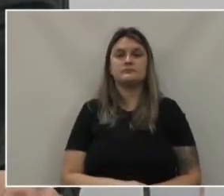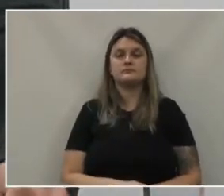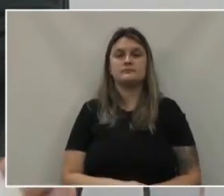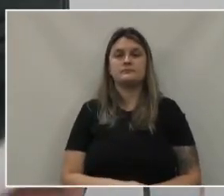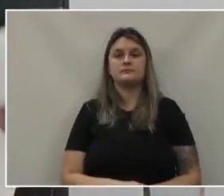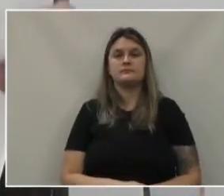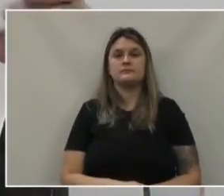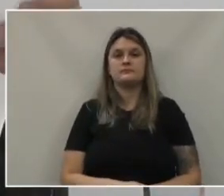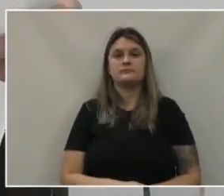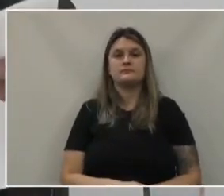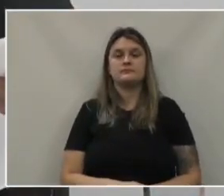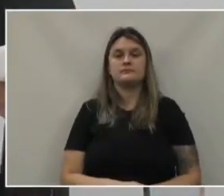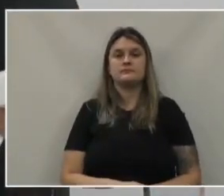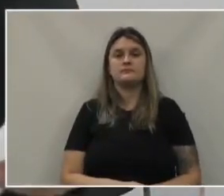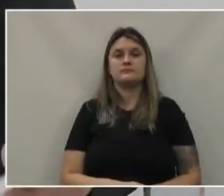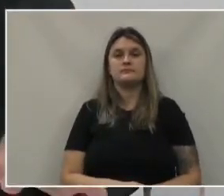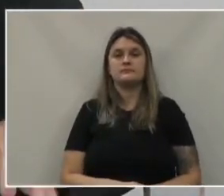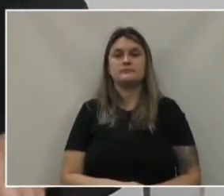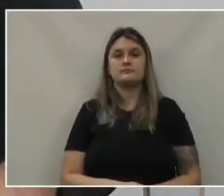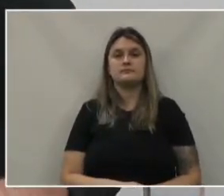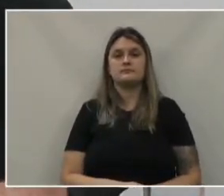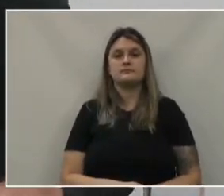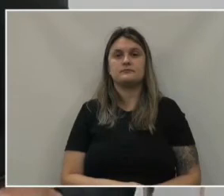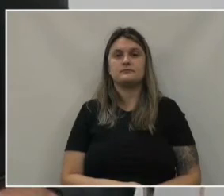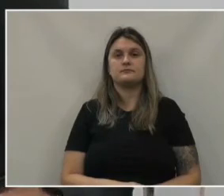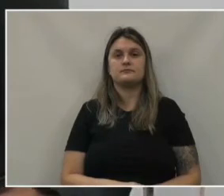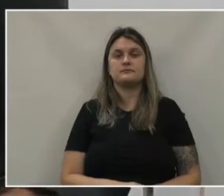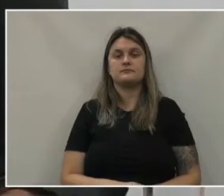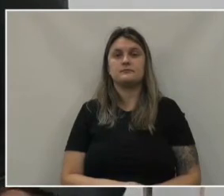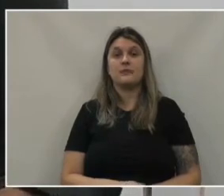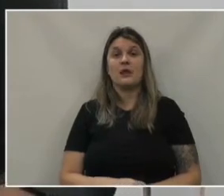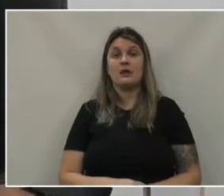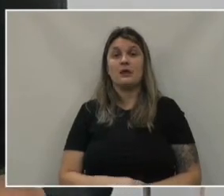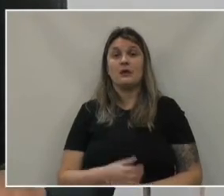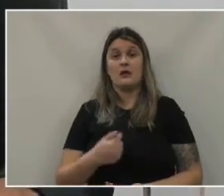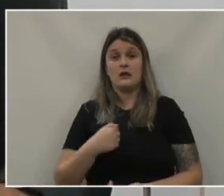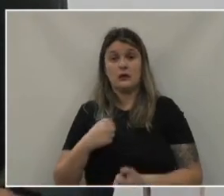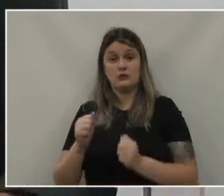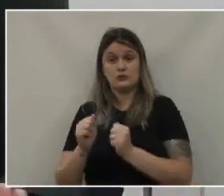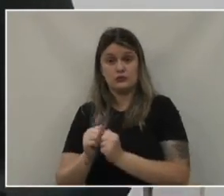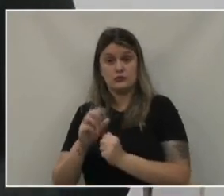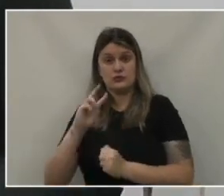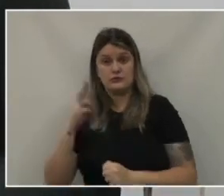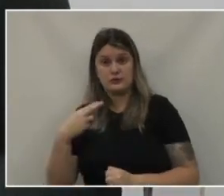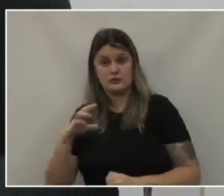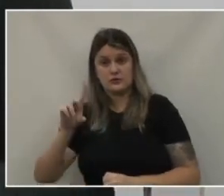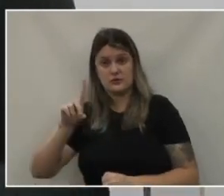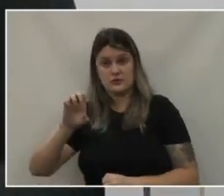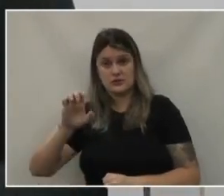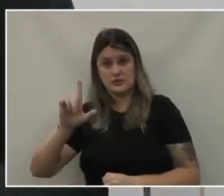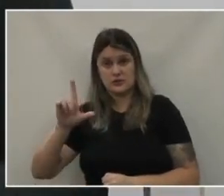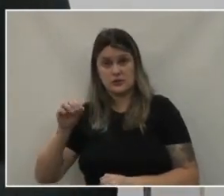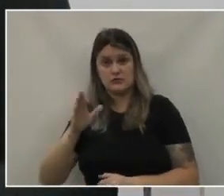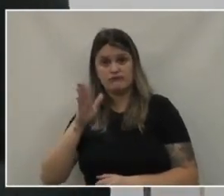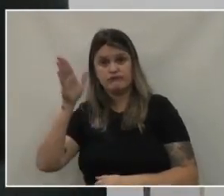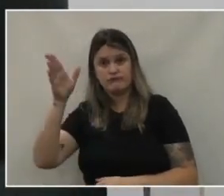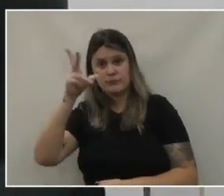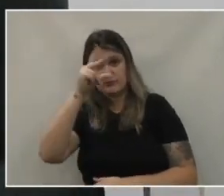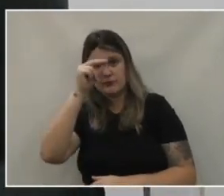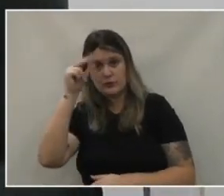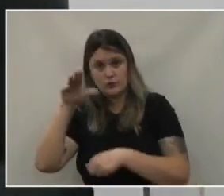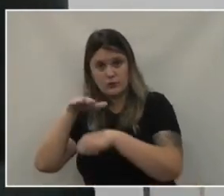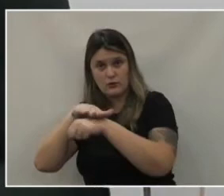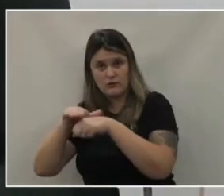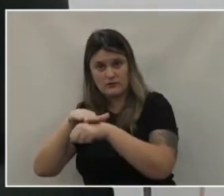Quero falar um pouquinho da questão que tive com o vereador Diego, junto ao Executivo, questão